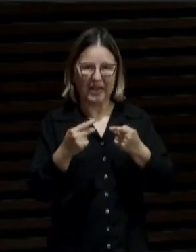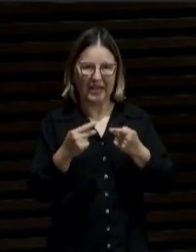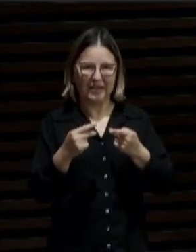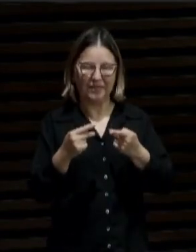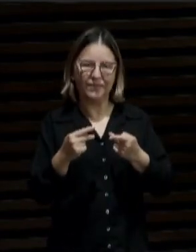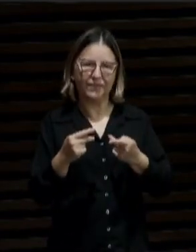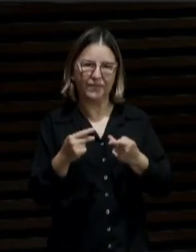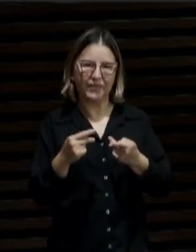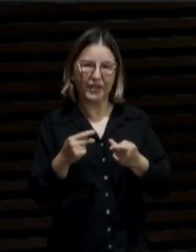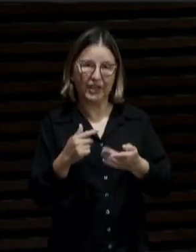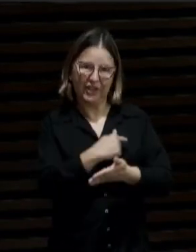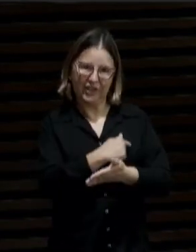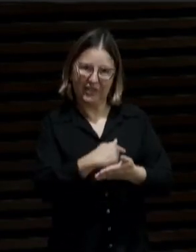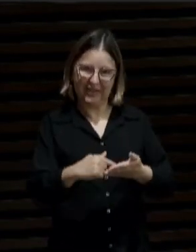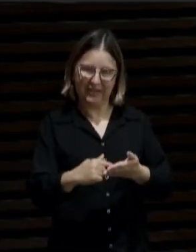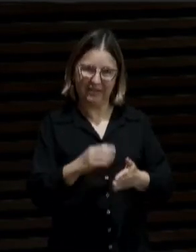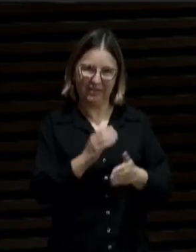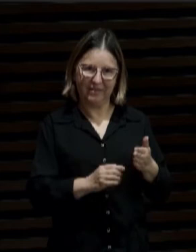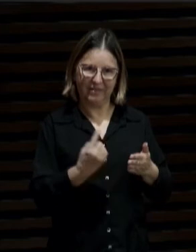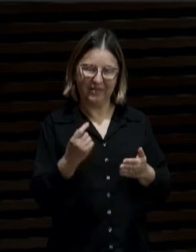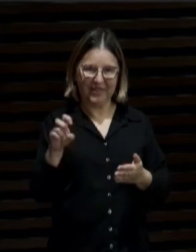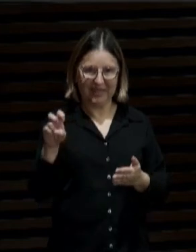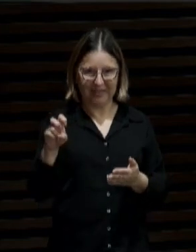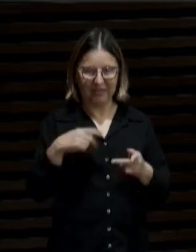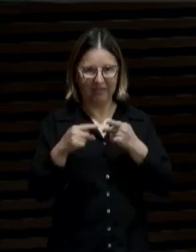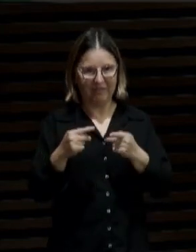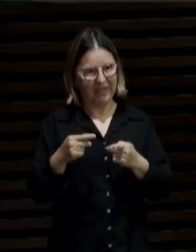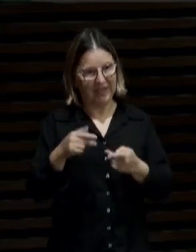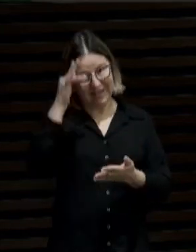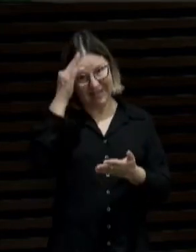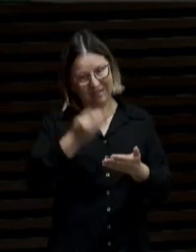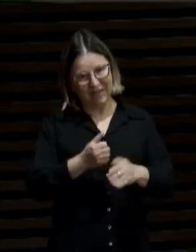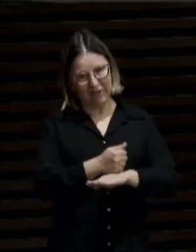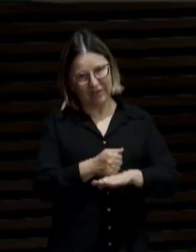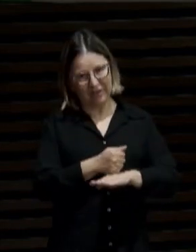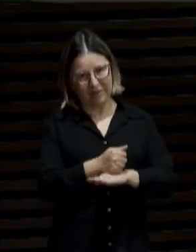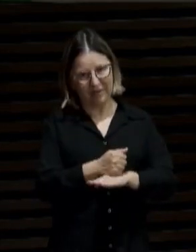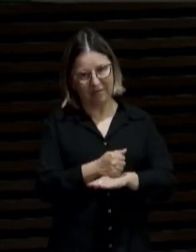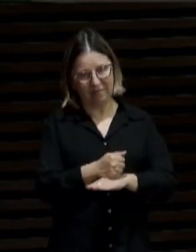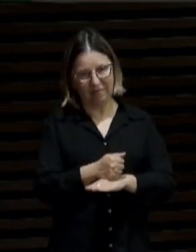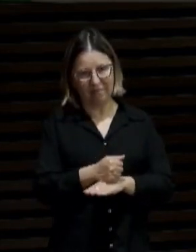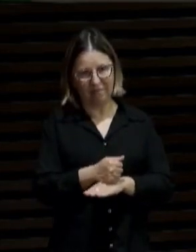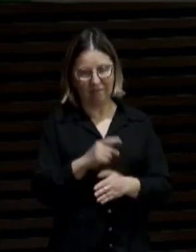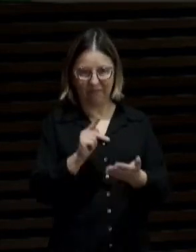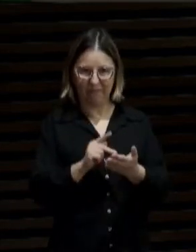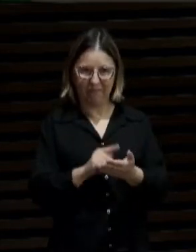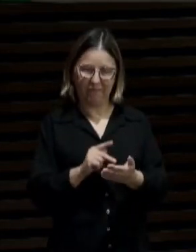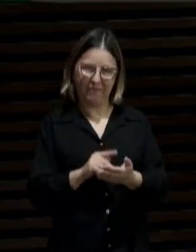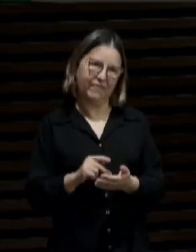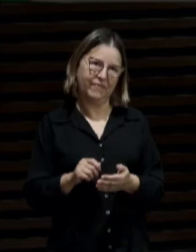15:6, onde a simples, entre aspas, fé de Abraão foi considerada como válida, pois ele não confiou em